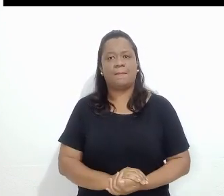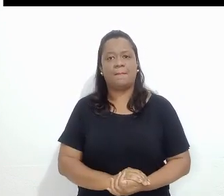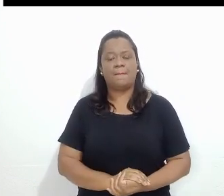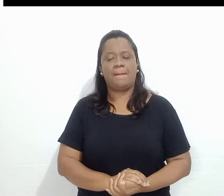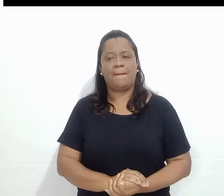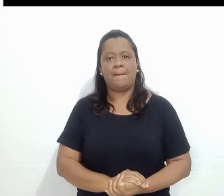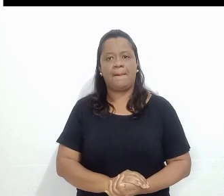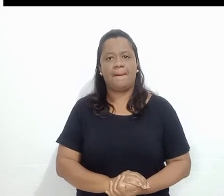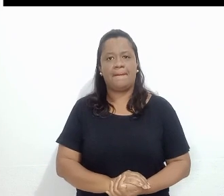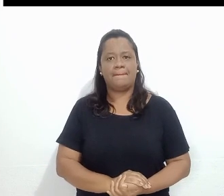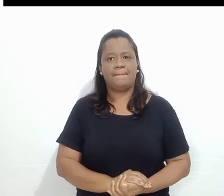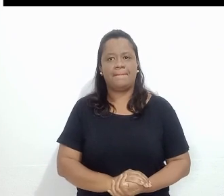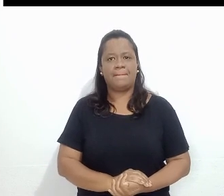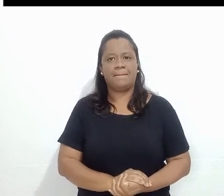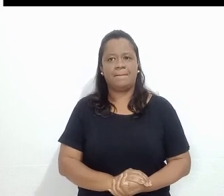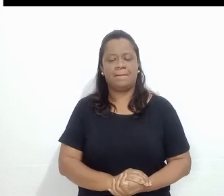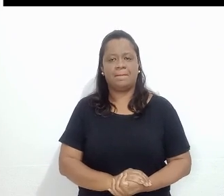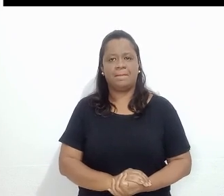É